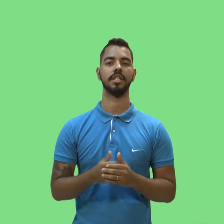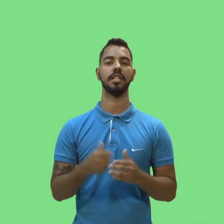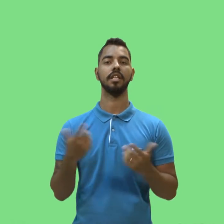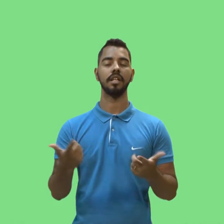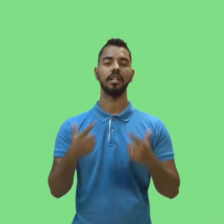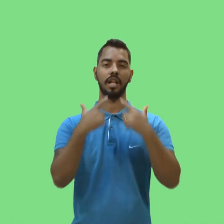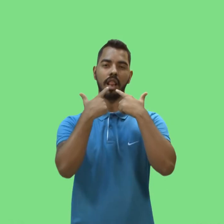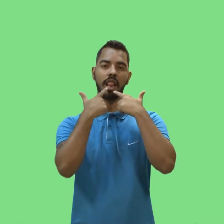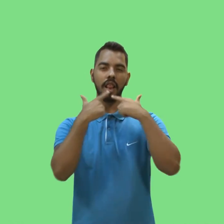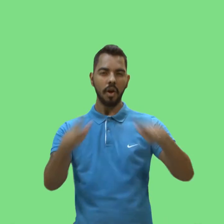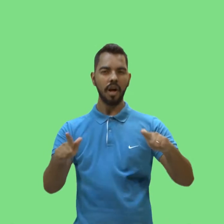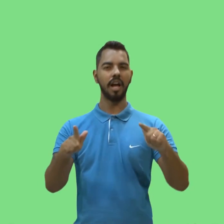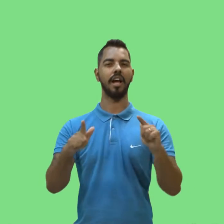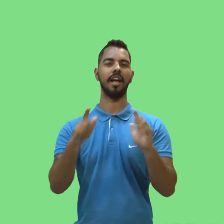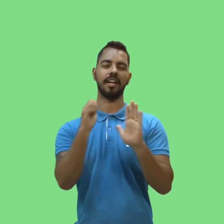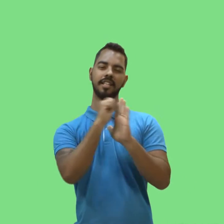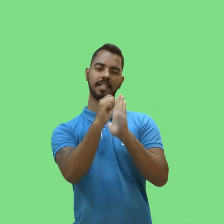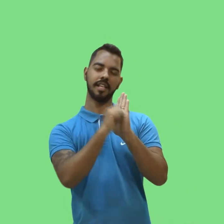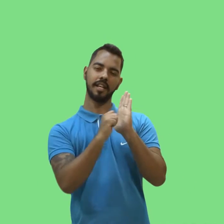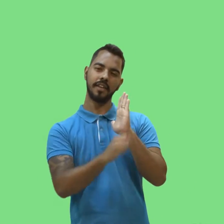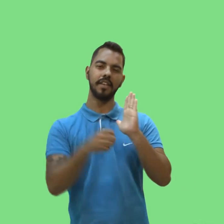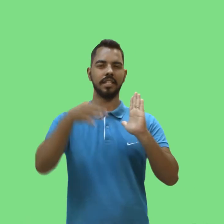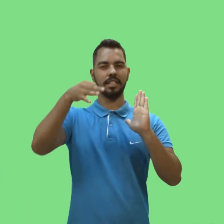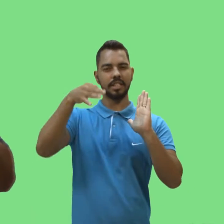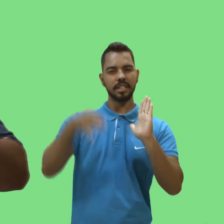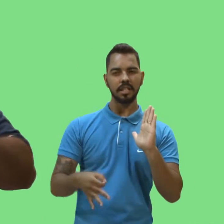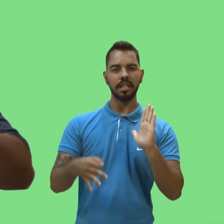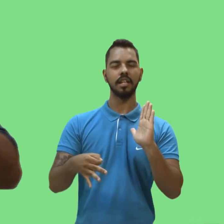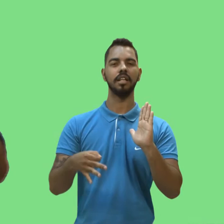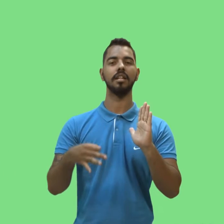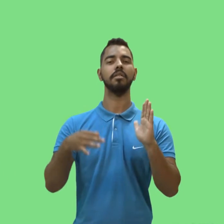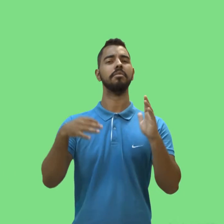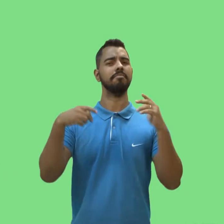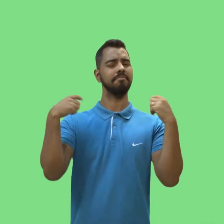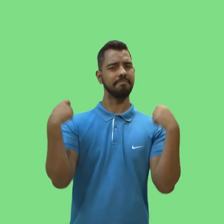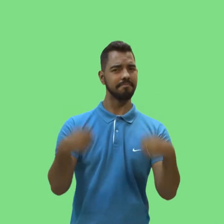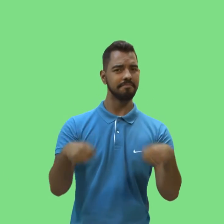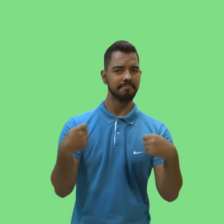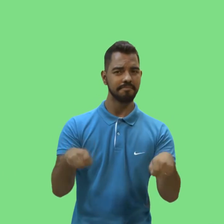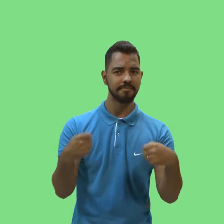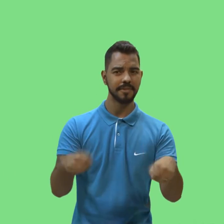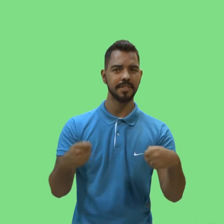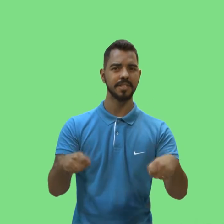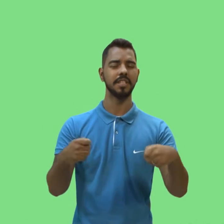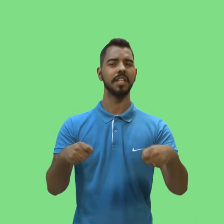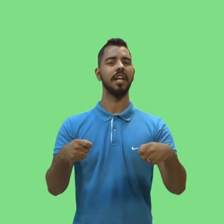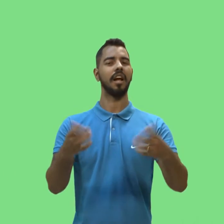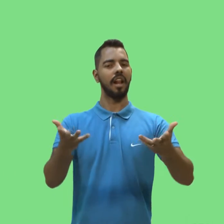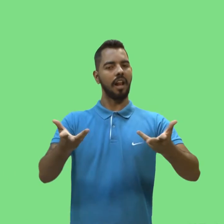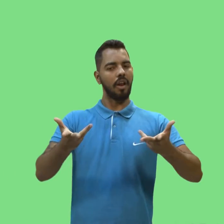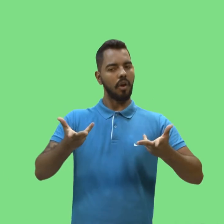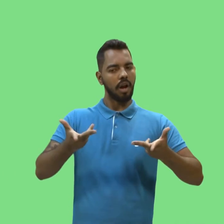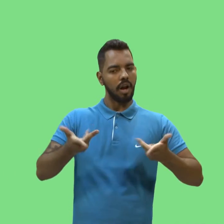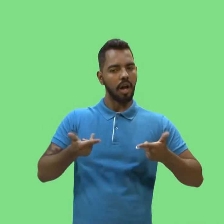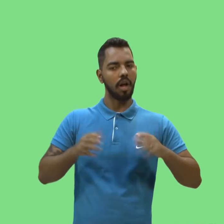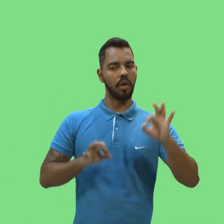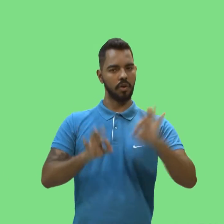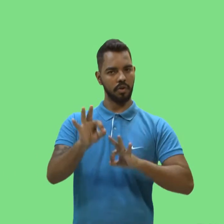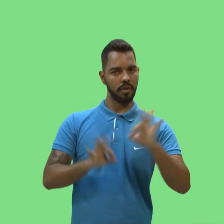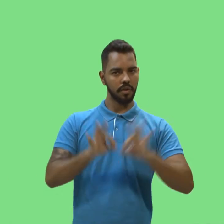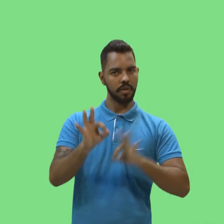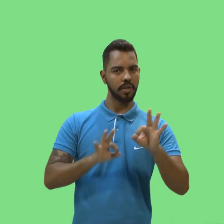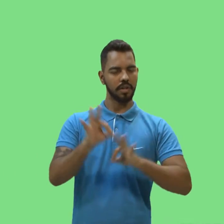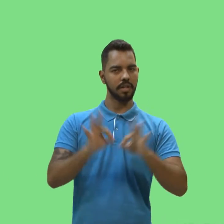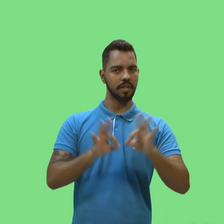empresa remetente. Vemos assim que o cuidado com a linguagem e grafia adequadas